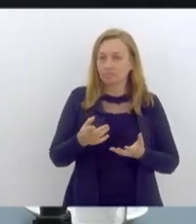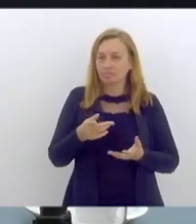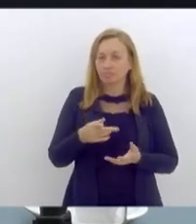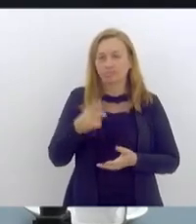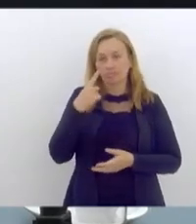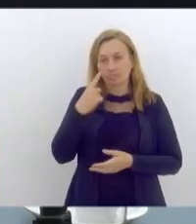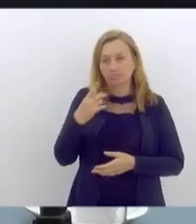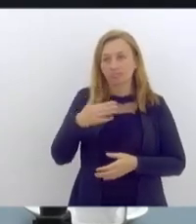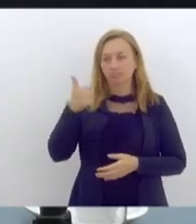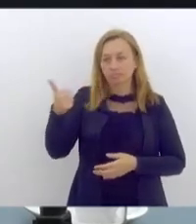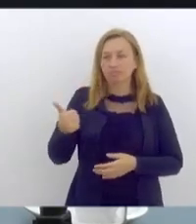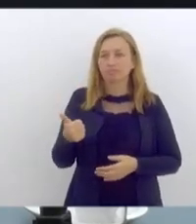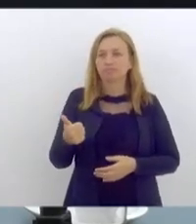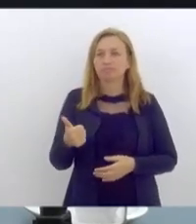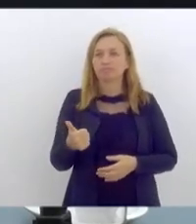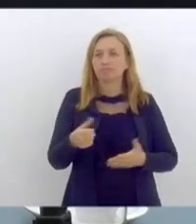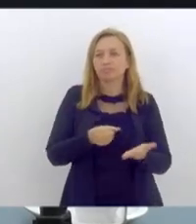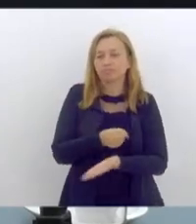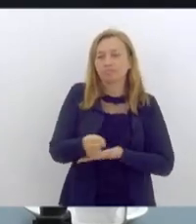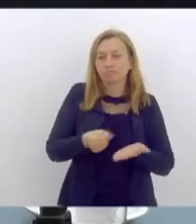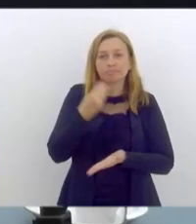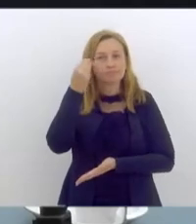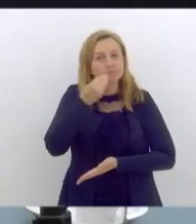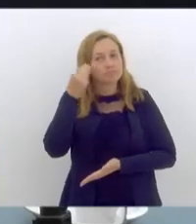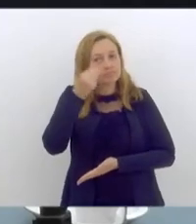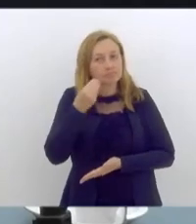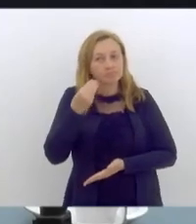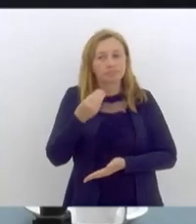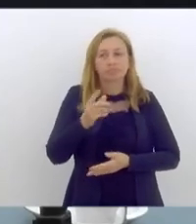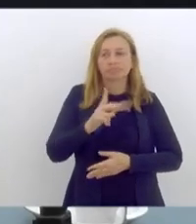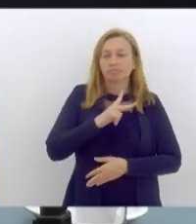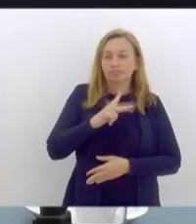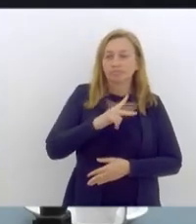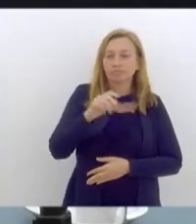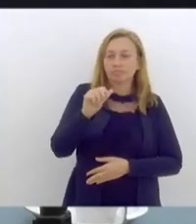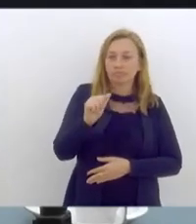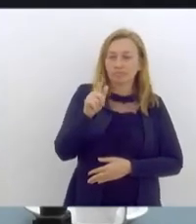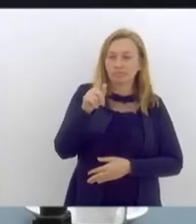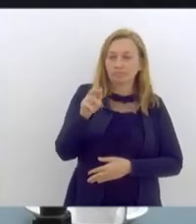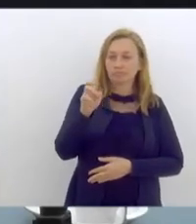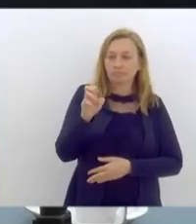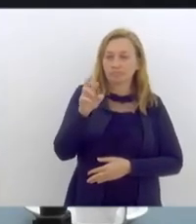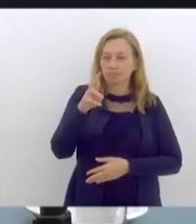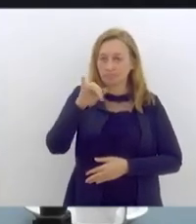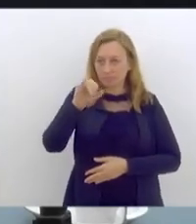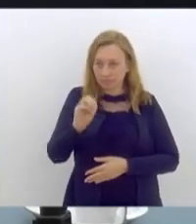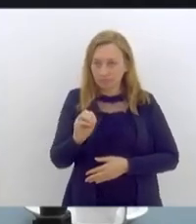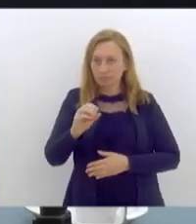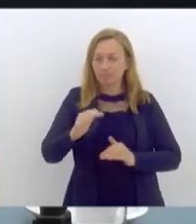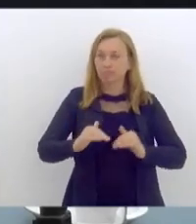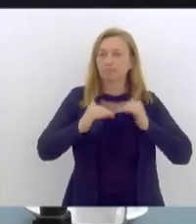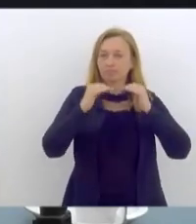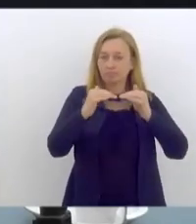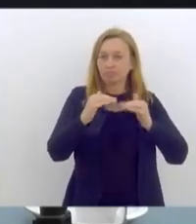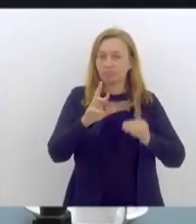é que inclusive com base na experiência da própria Rio no supera RJ Rio ela teve oportunidade de